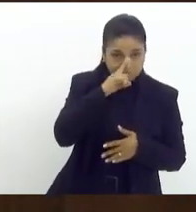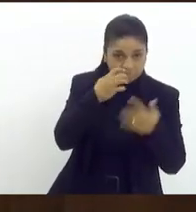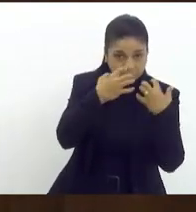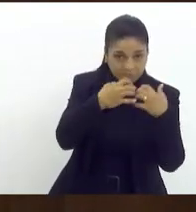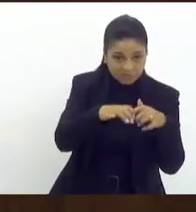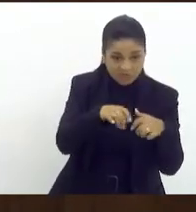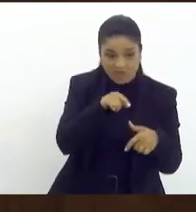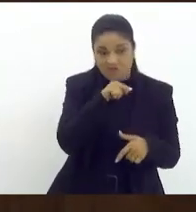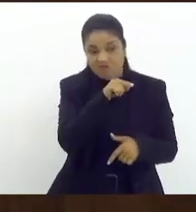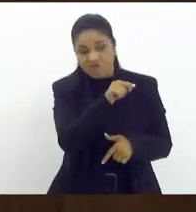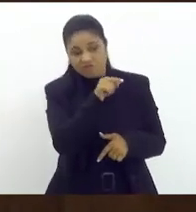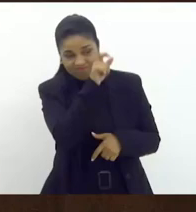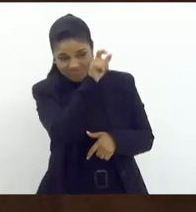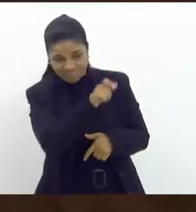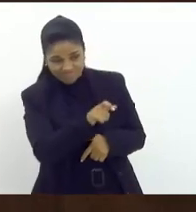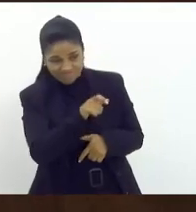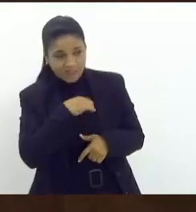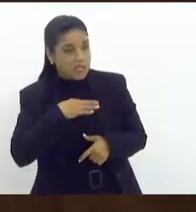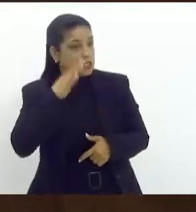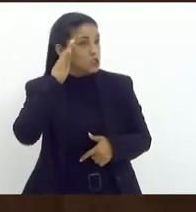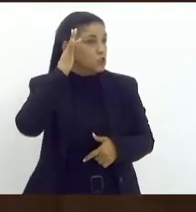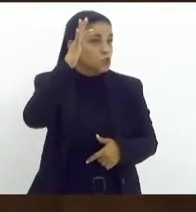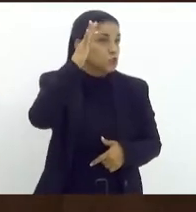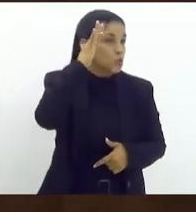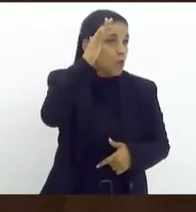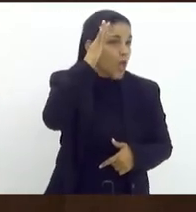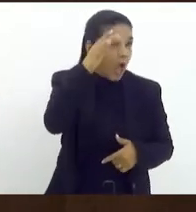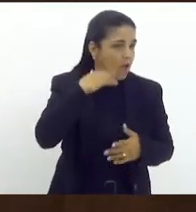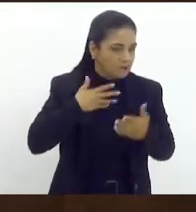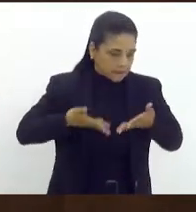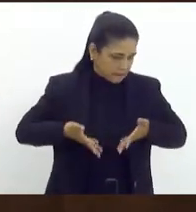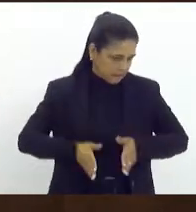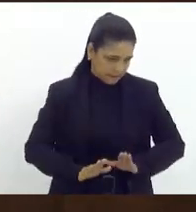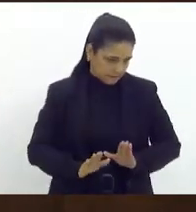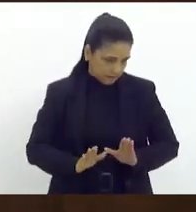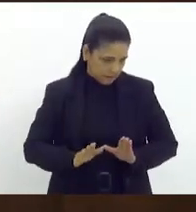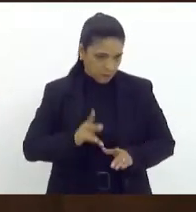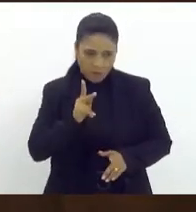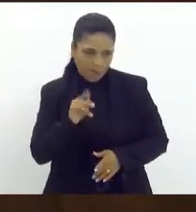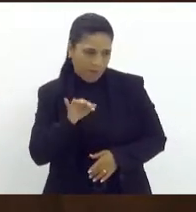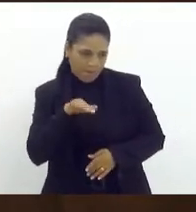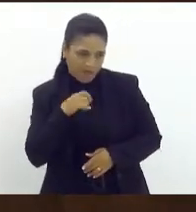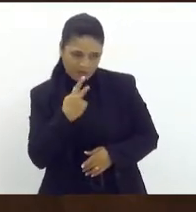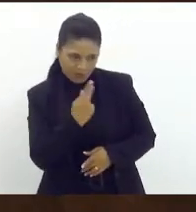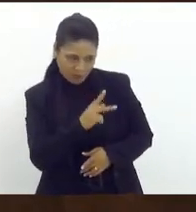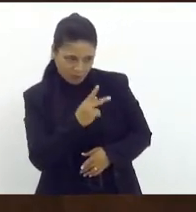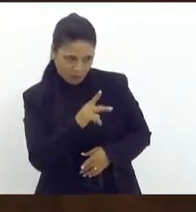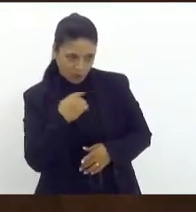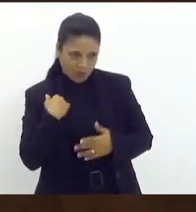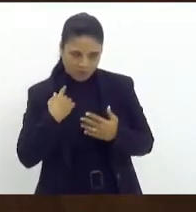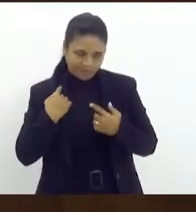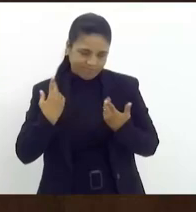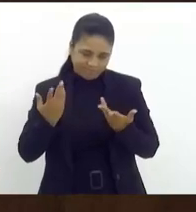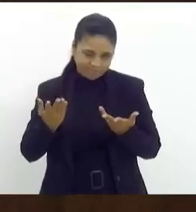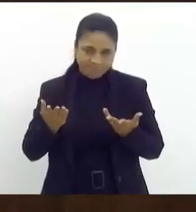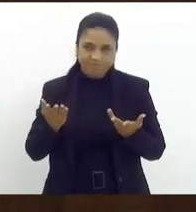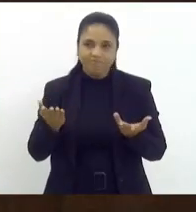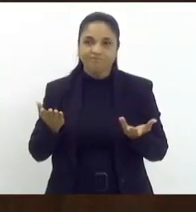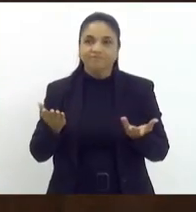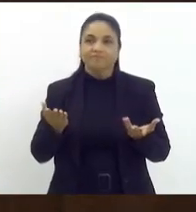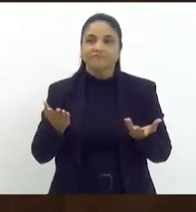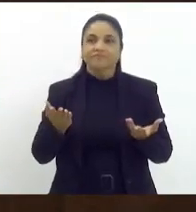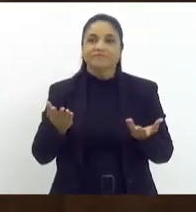sonhava nem ser concebido pelo seu pai pela sua mãe a chance dos cromossomos enfim